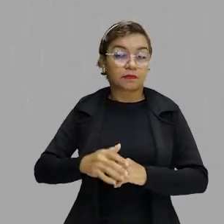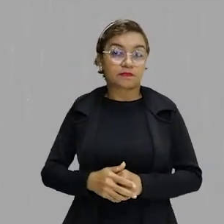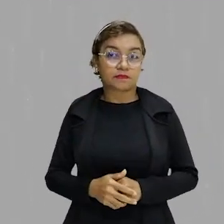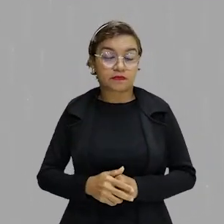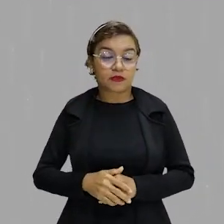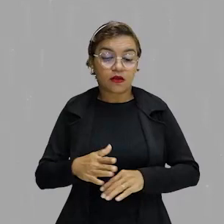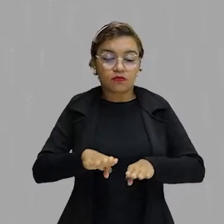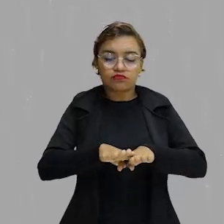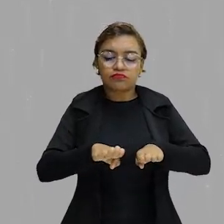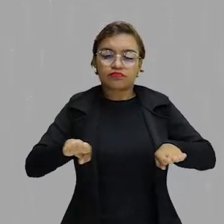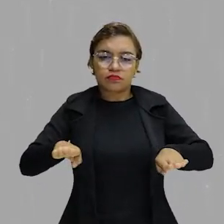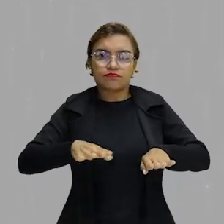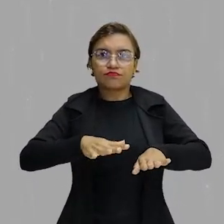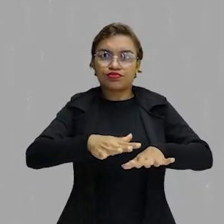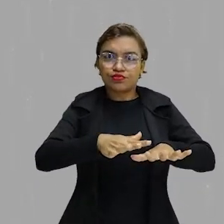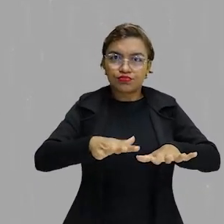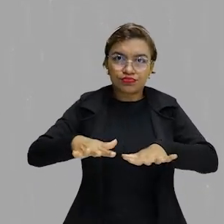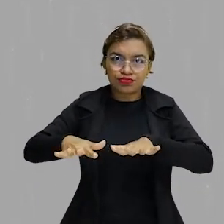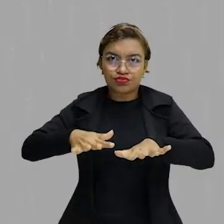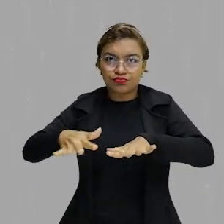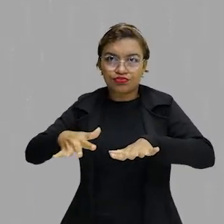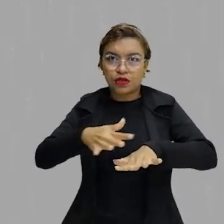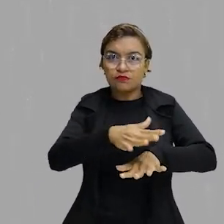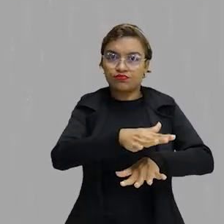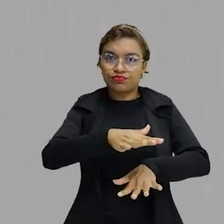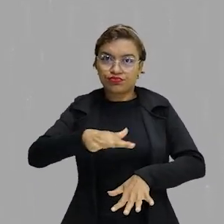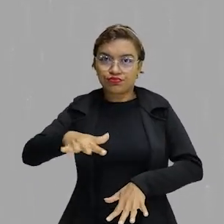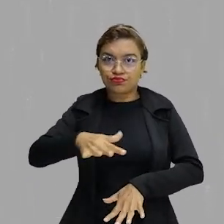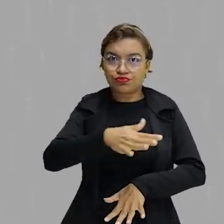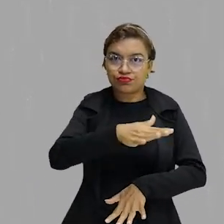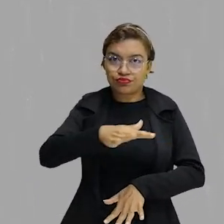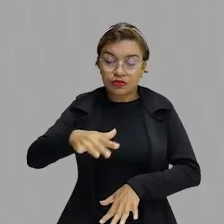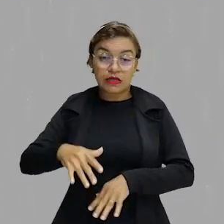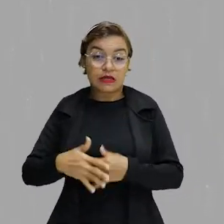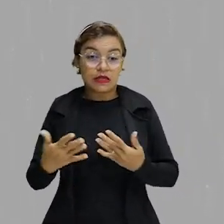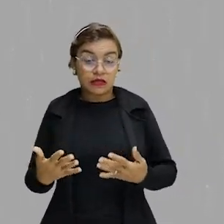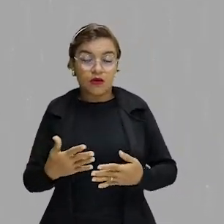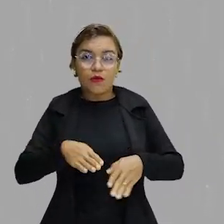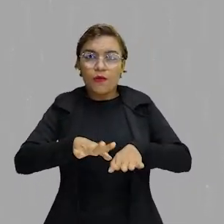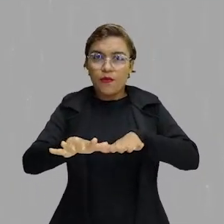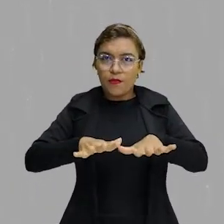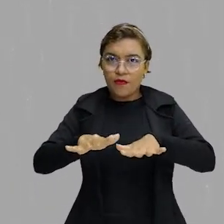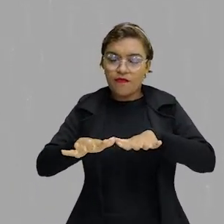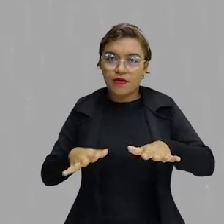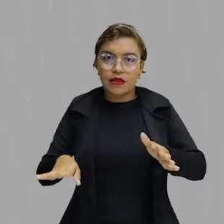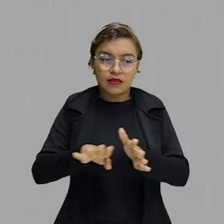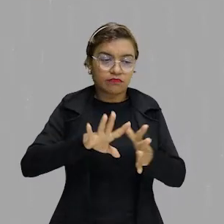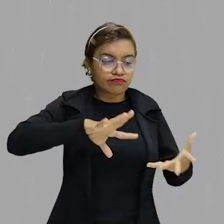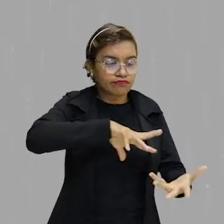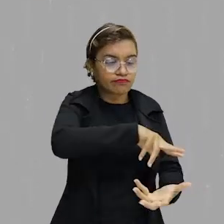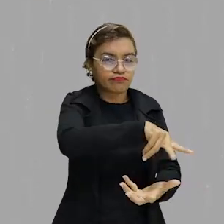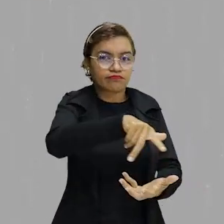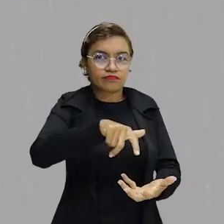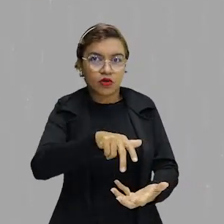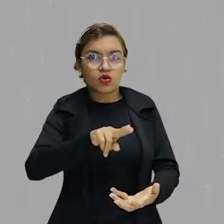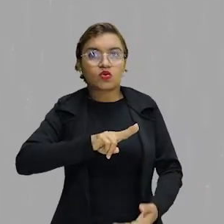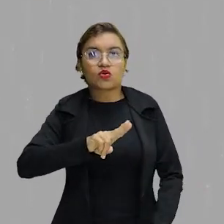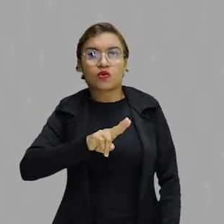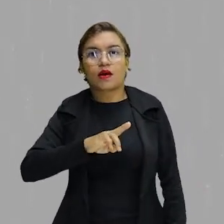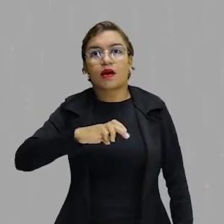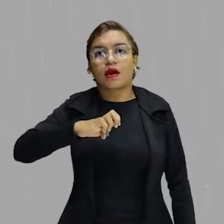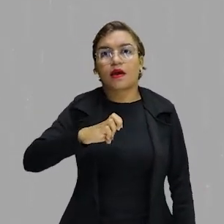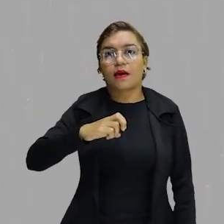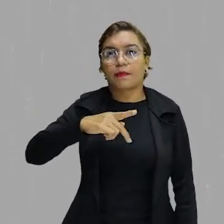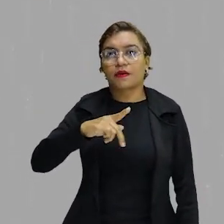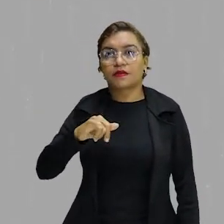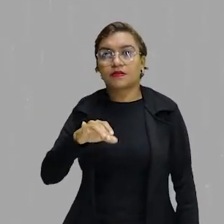que a superfície também vibre, né? E quando esse movimento chega na superfície terrestre, nós temos aí o chamado